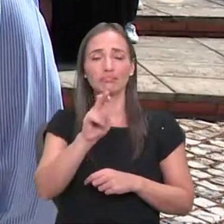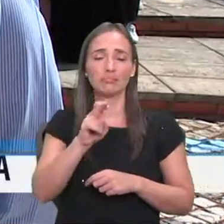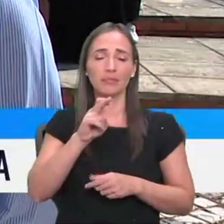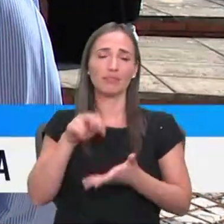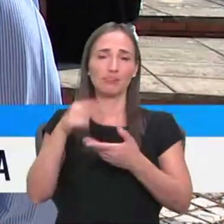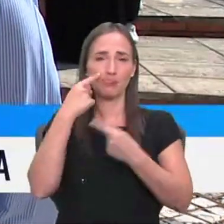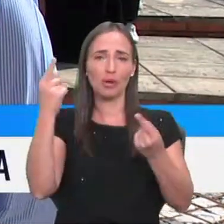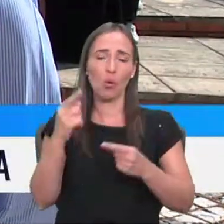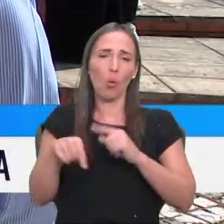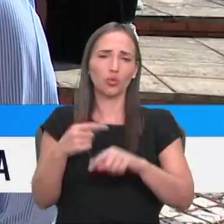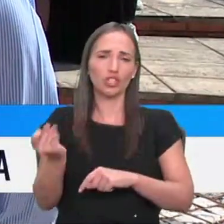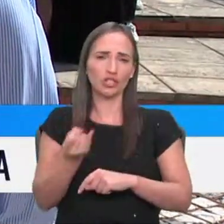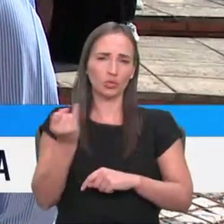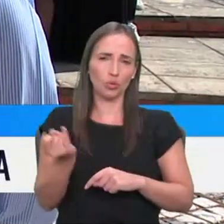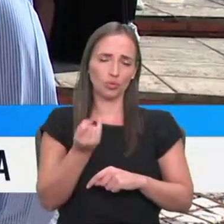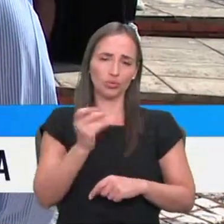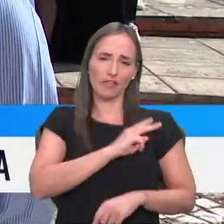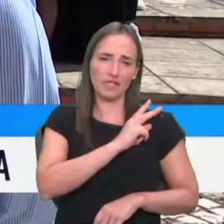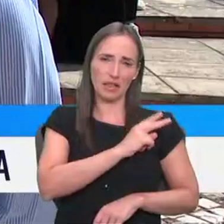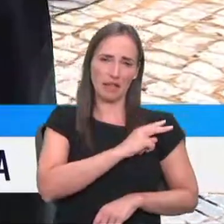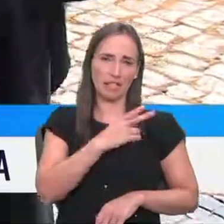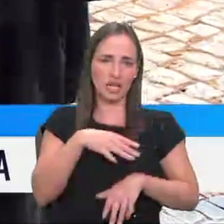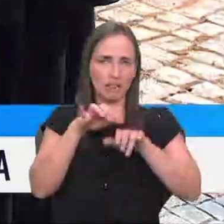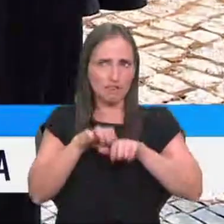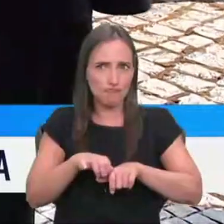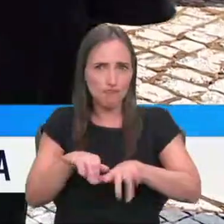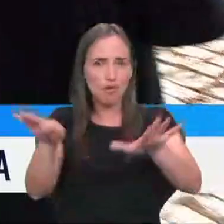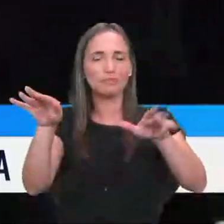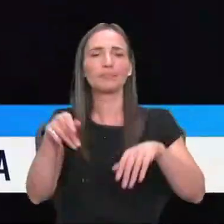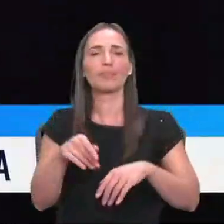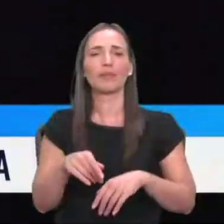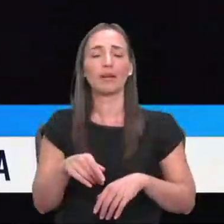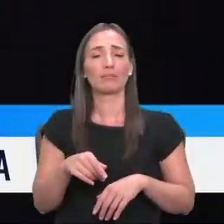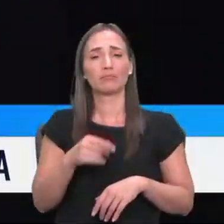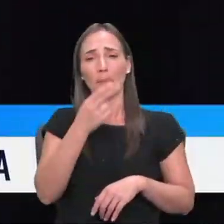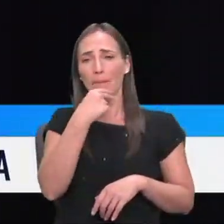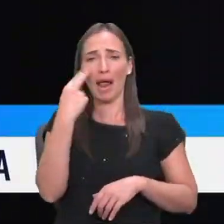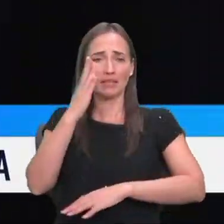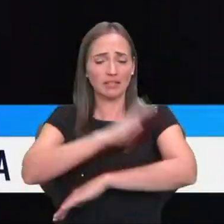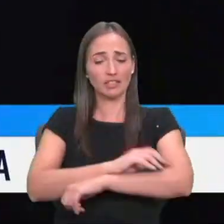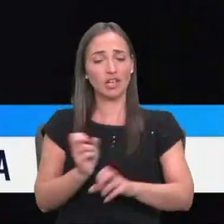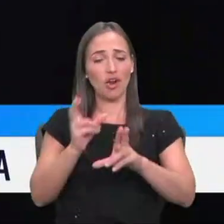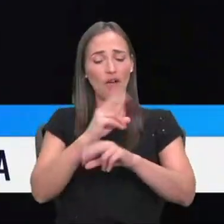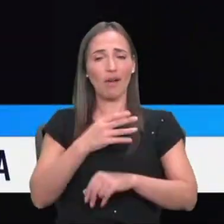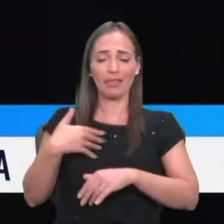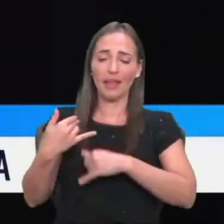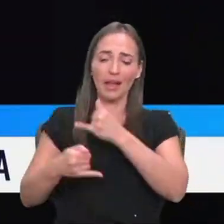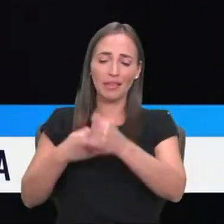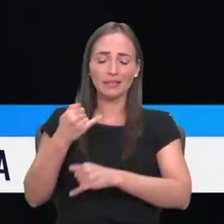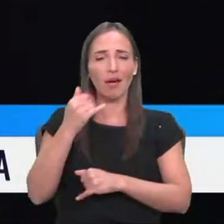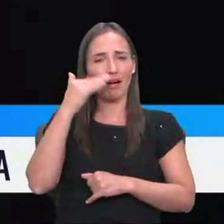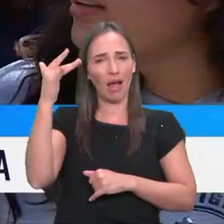universidades é assim queremos levar isto também aqui à Raia uma prae inovadora com as modas tradicionais a